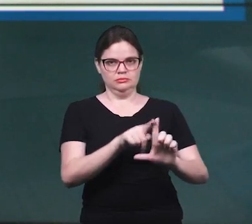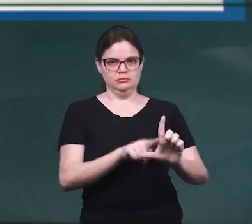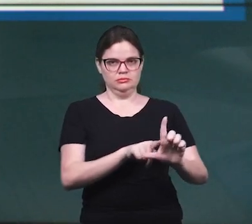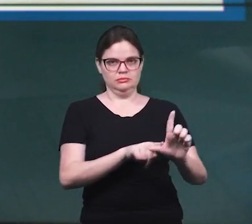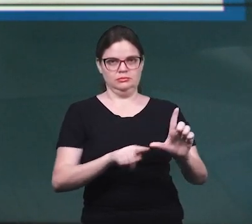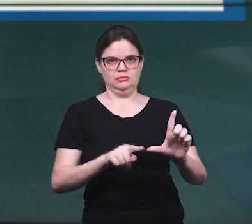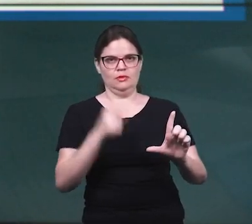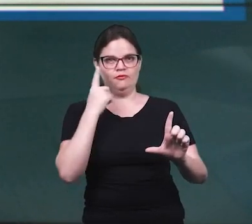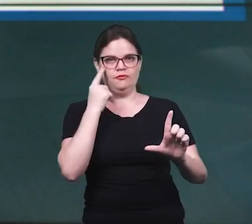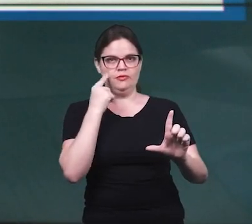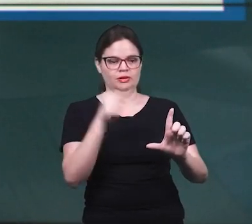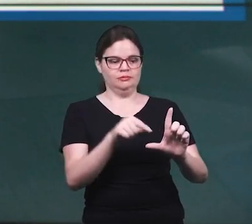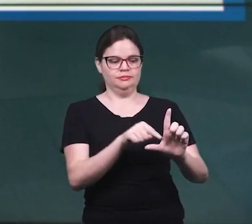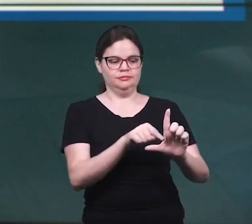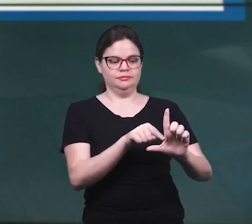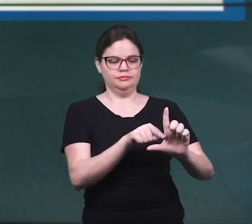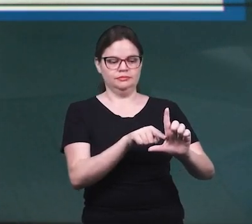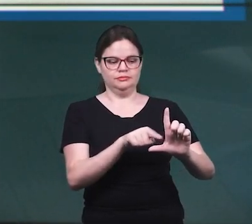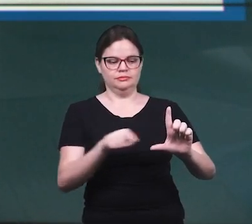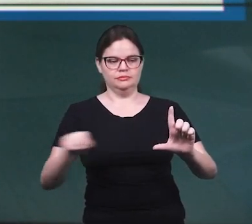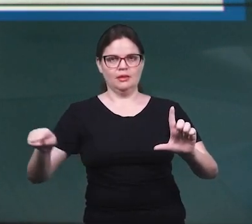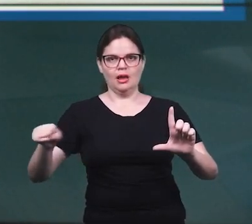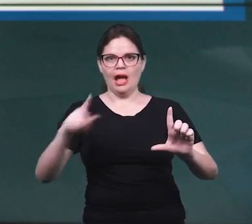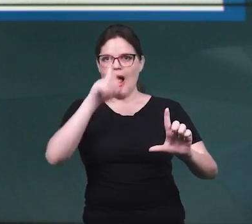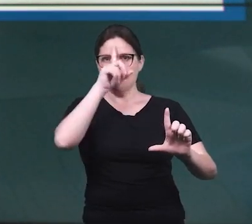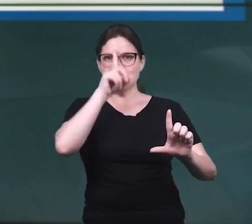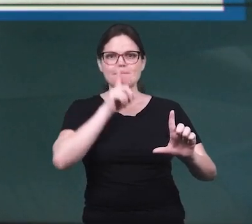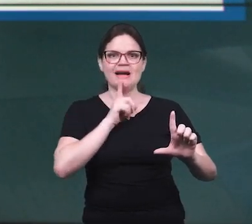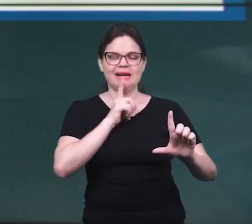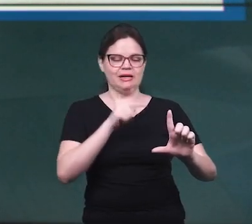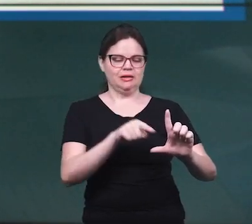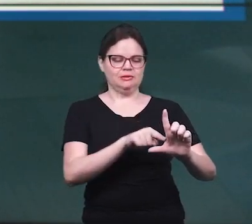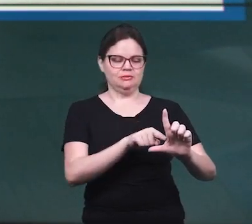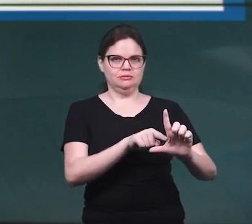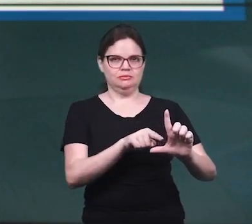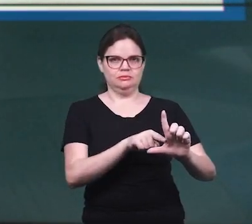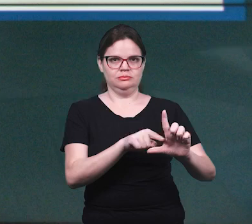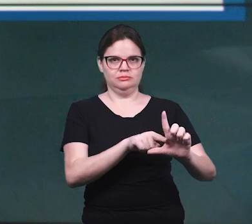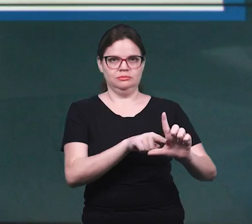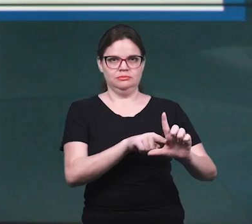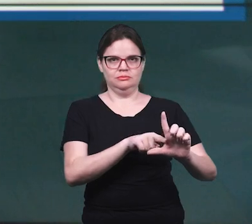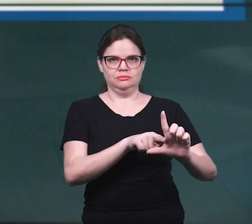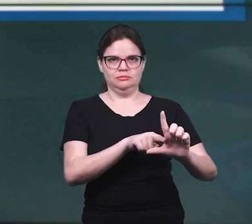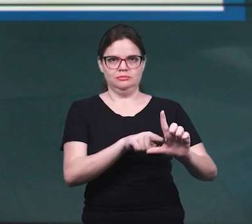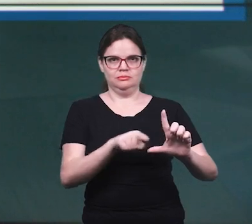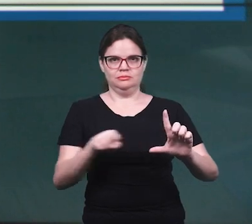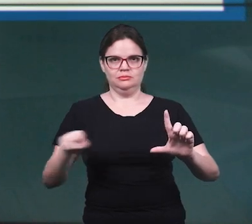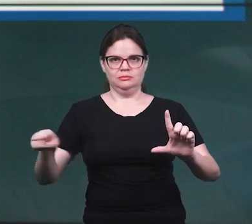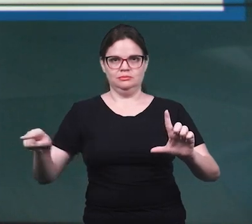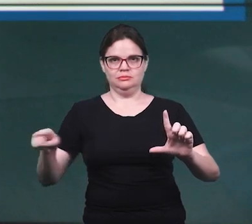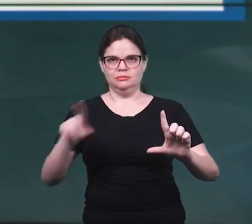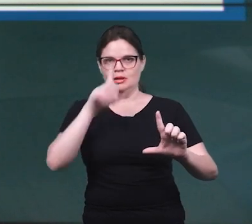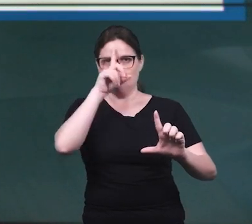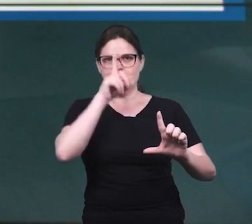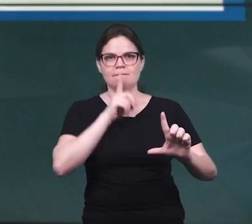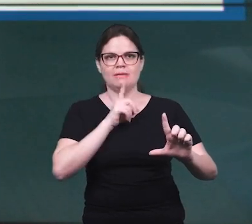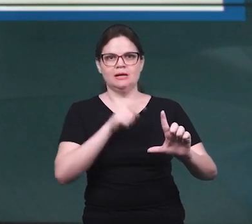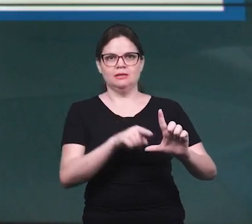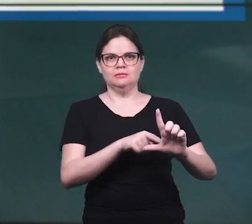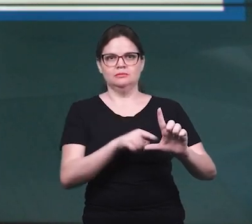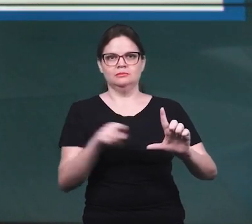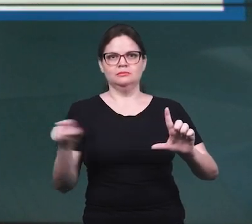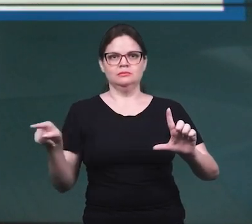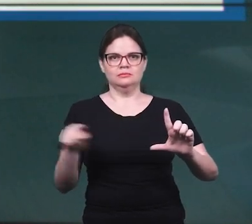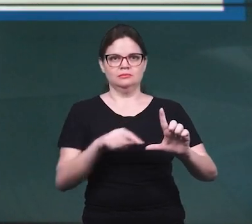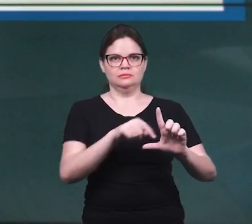aquela reta, ela está paralela ao eixo X, aquilo ali